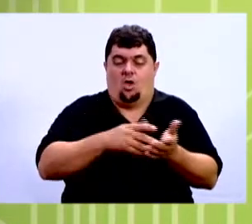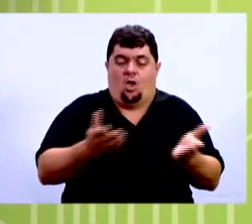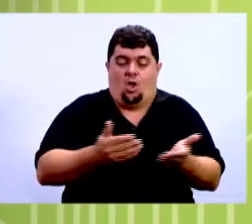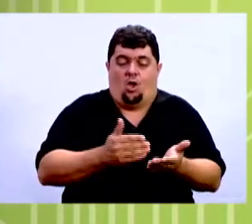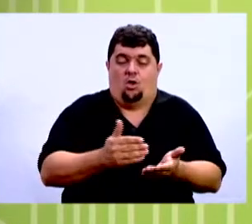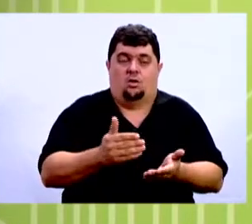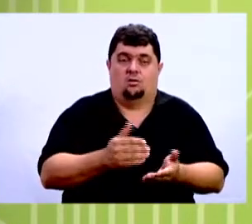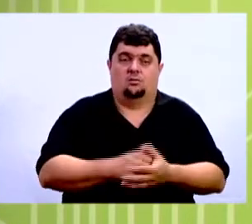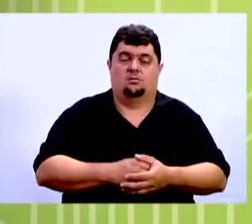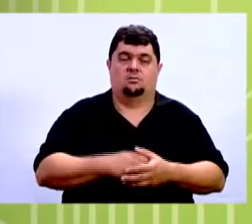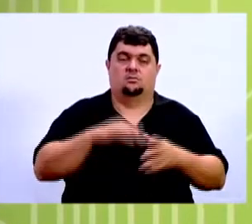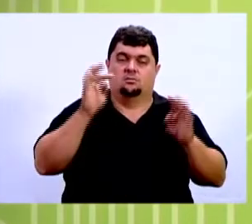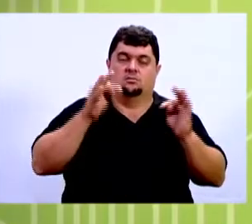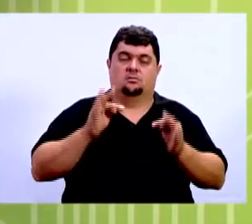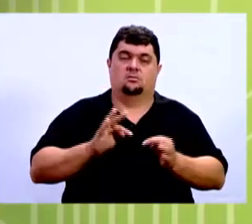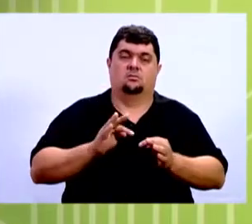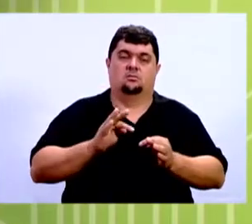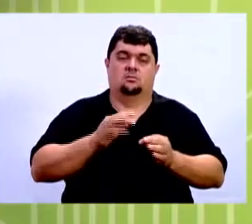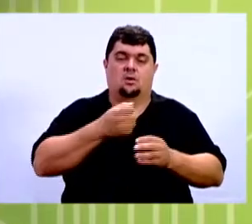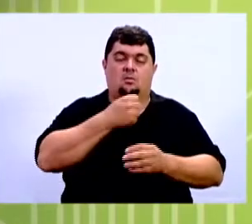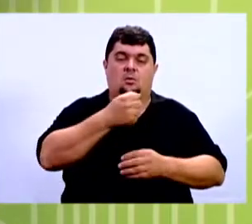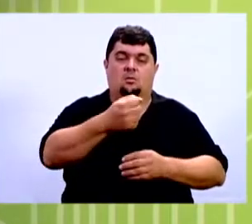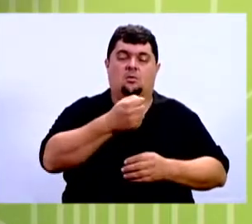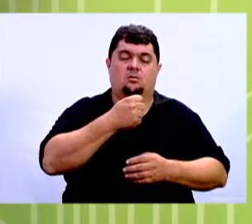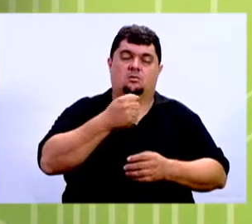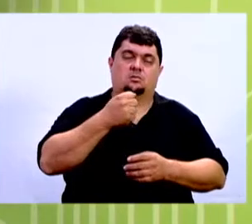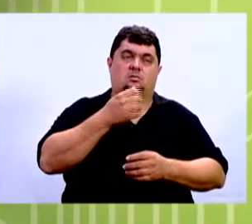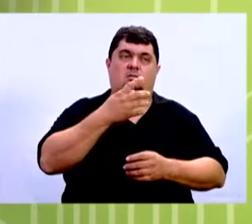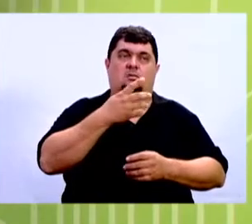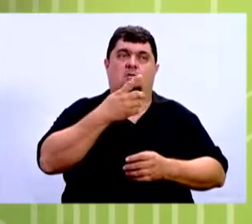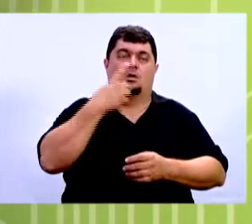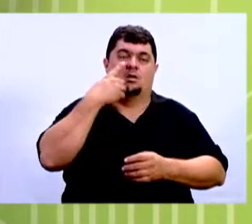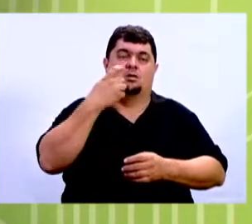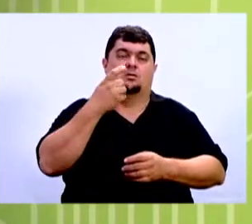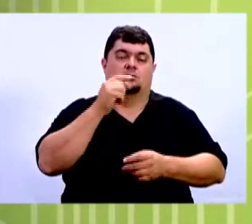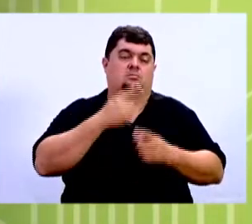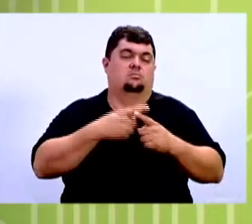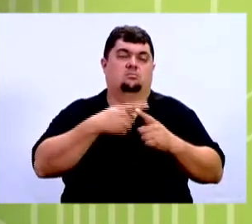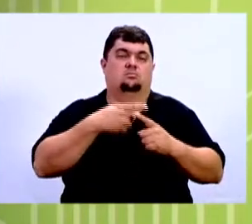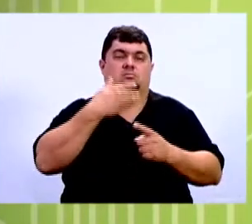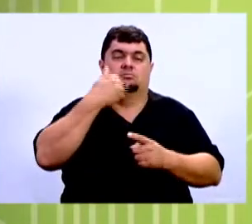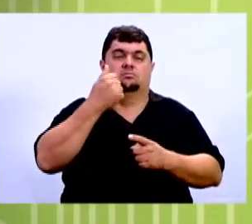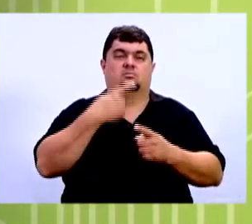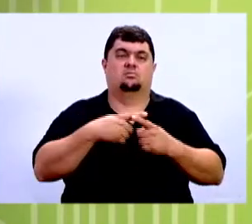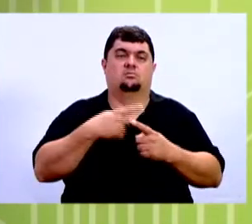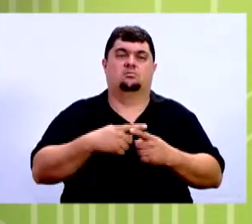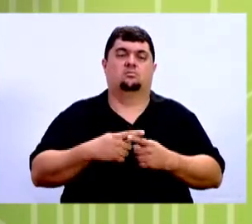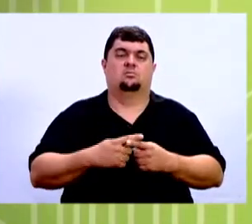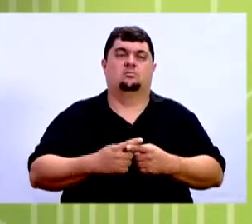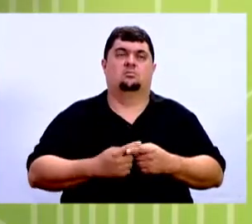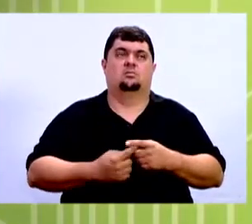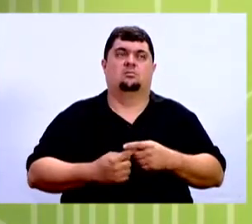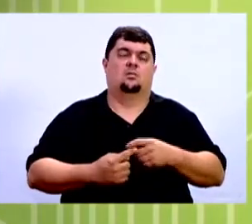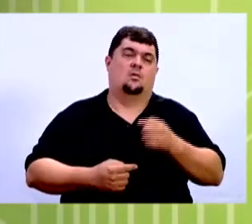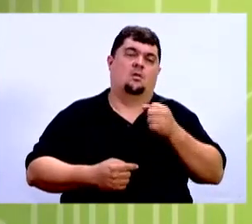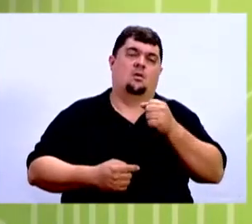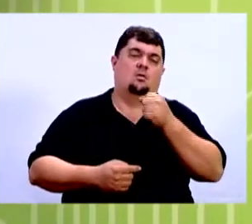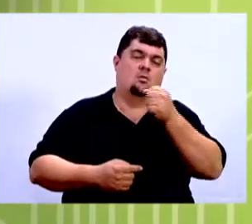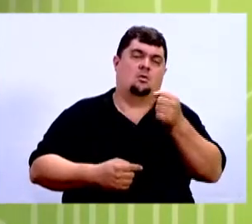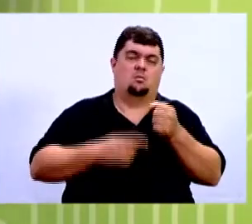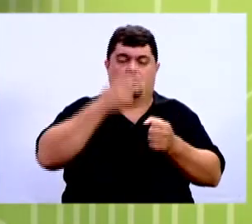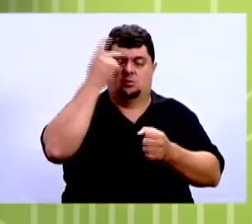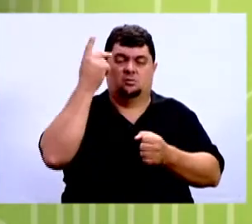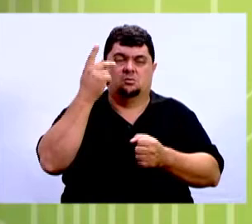Essa técnica da entrevista, às vezes, ela é mais interessante. Por exemplo, você está entrevistando, fazendo uma pesquisação com a comunidade carente,